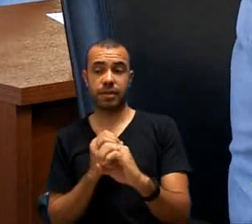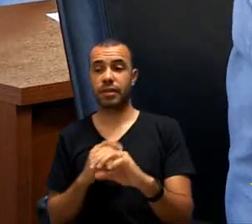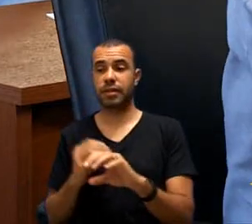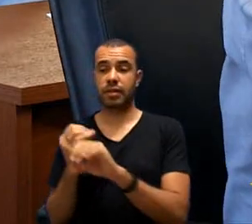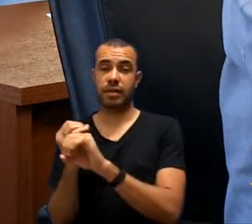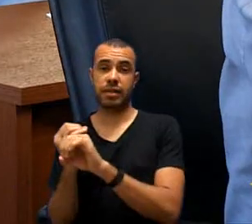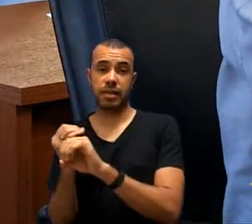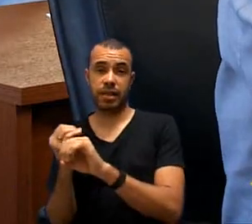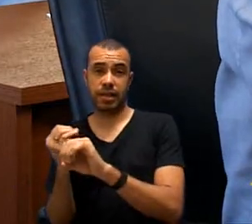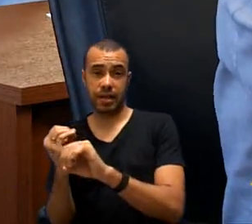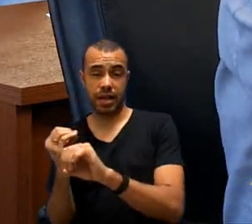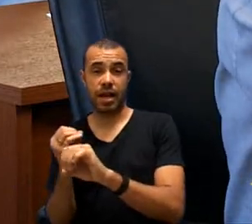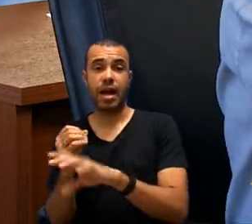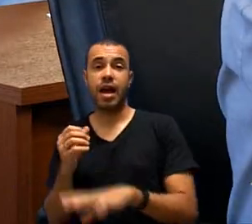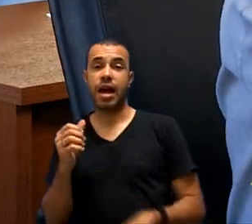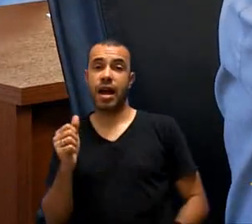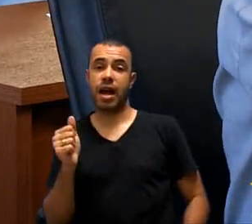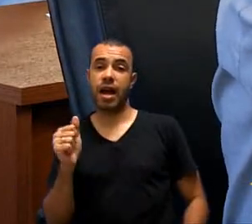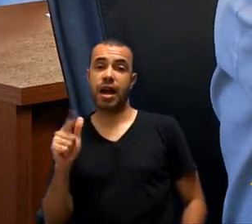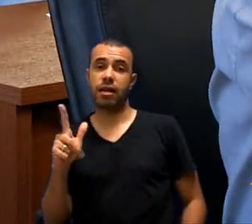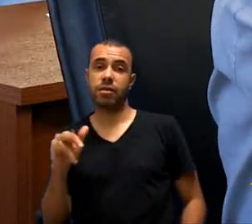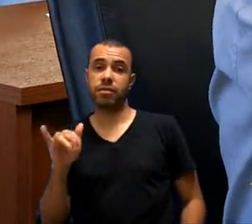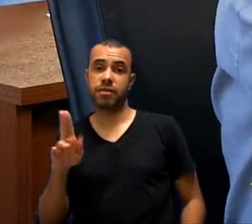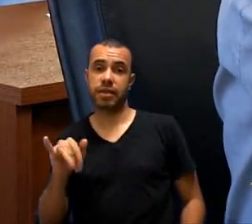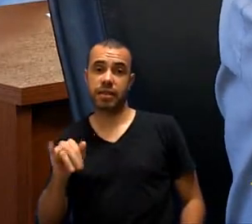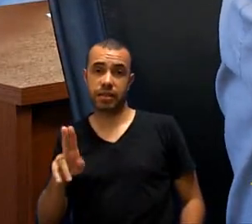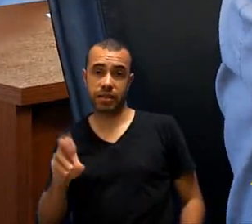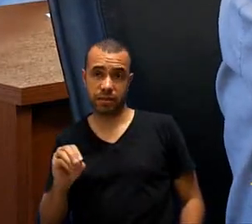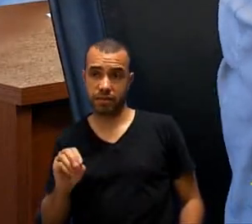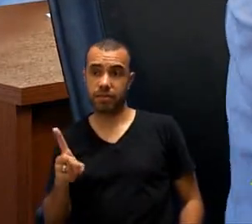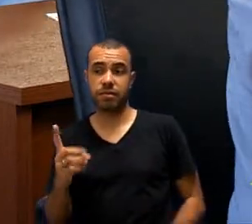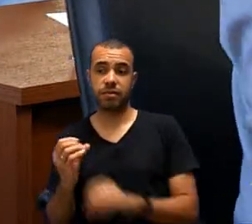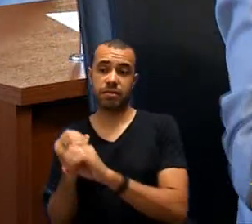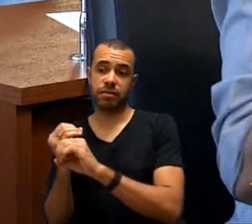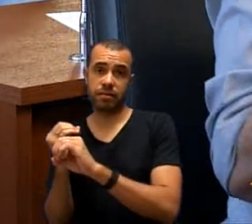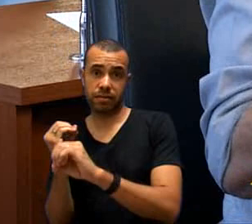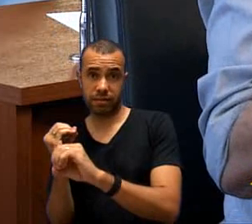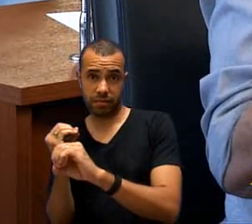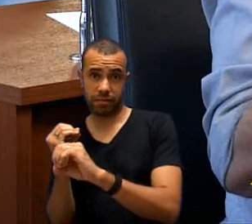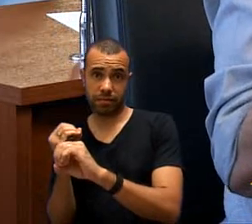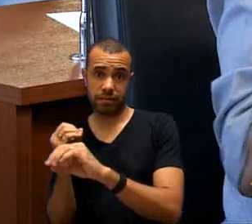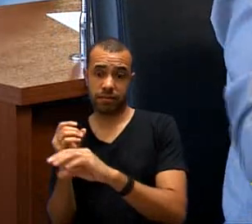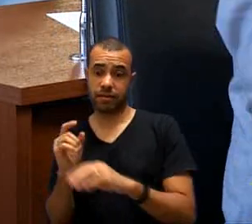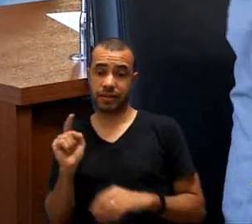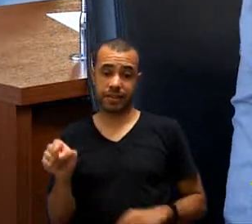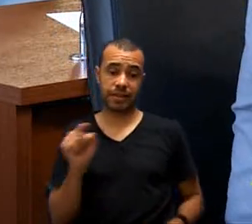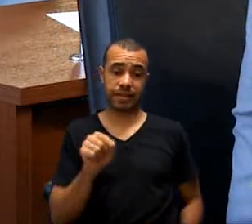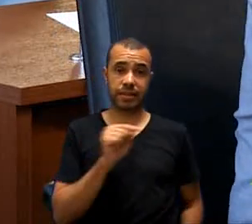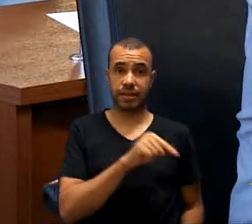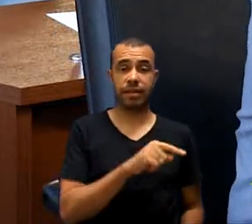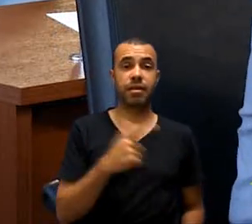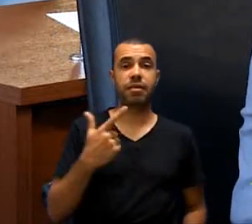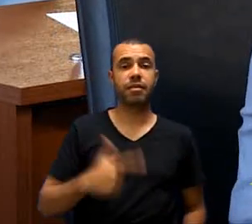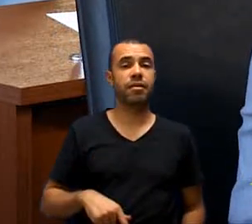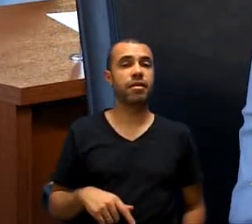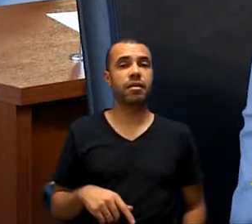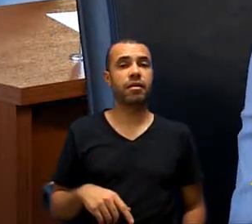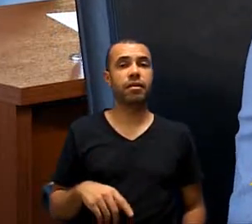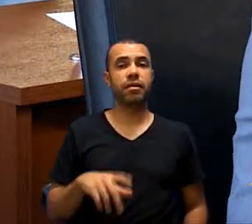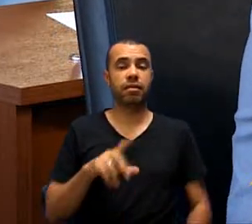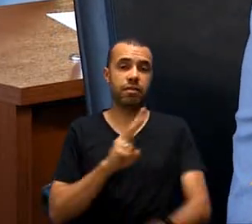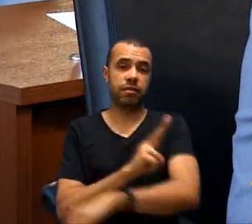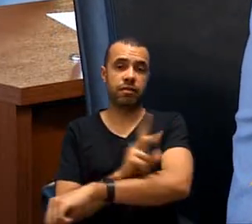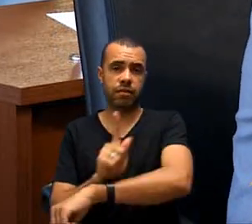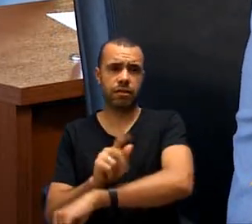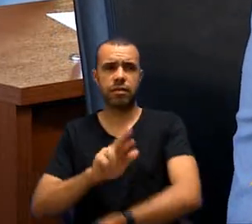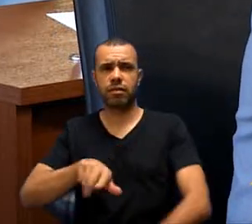Alumínio e... Mairinque, faltou alumínio. Obrigado, Robles. Grande parte. Oi? Vargem Grande, não. Vargem Grande, não. Mas